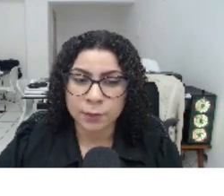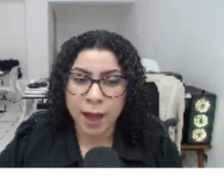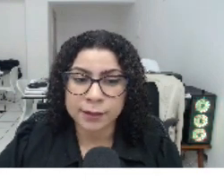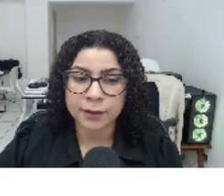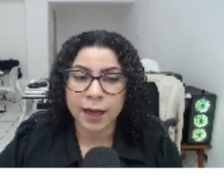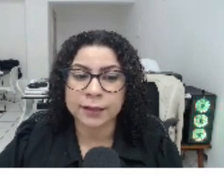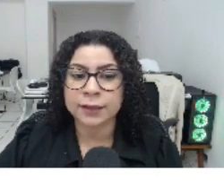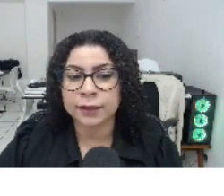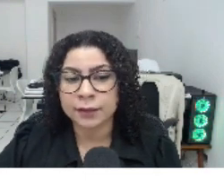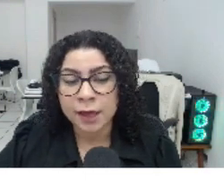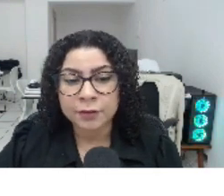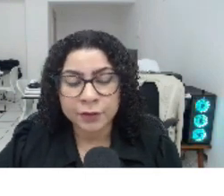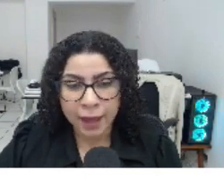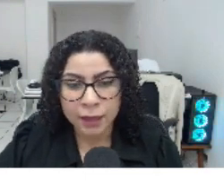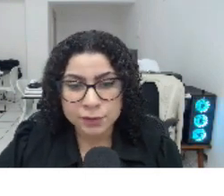principais serão